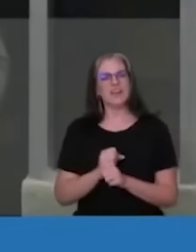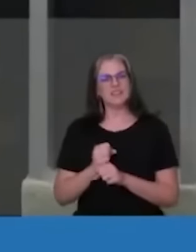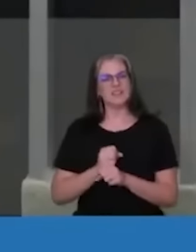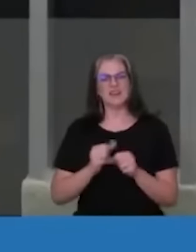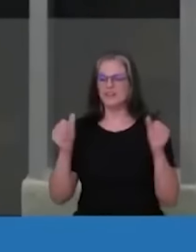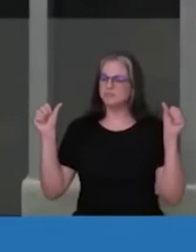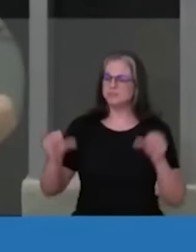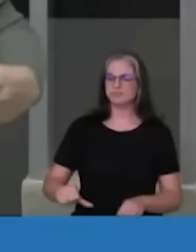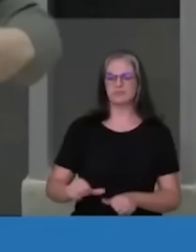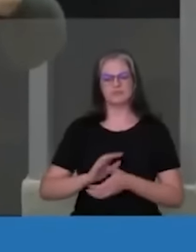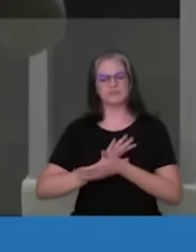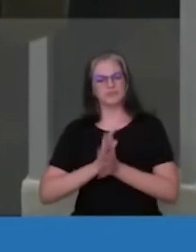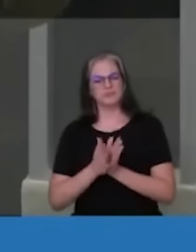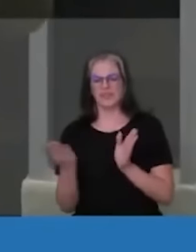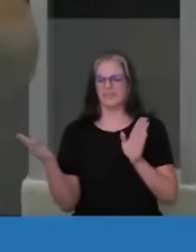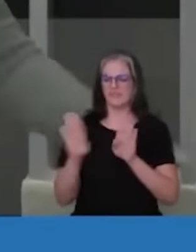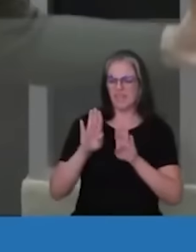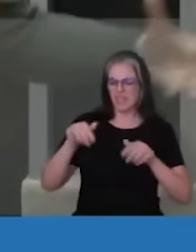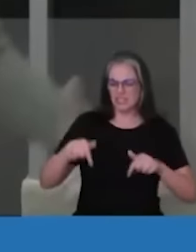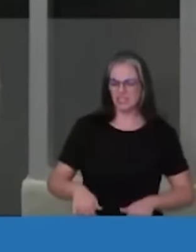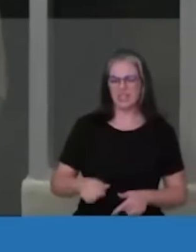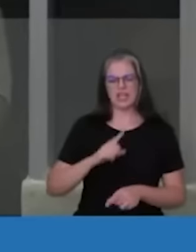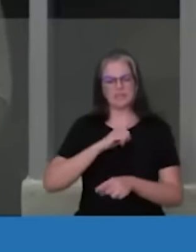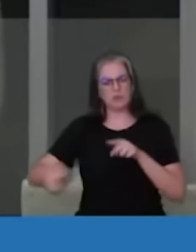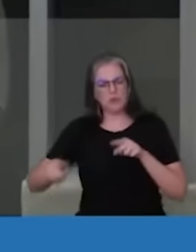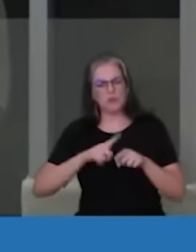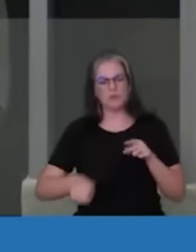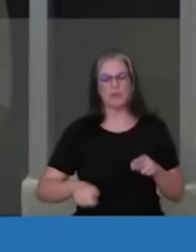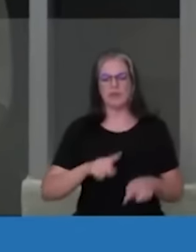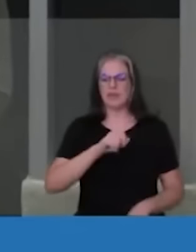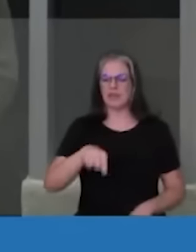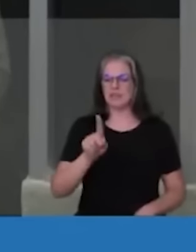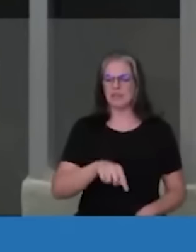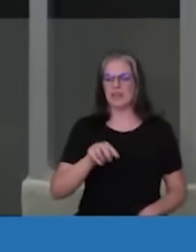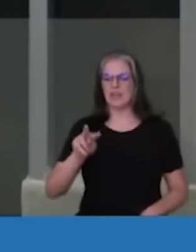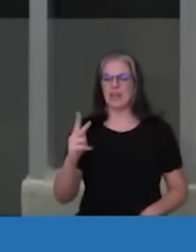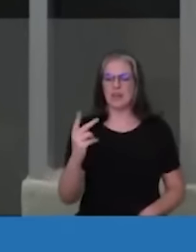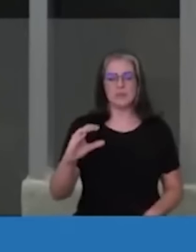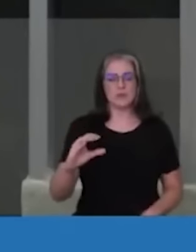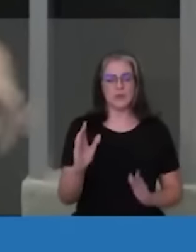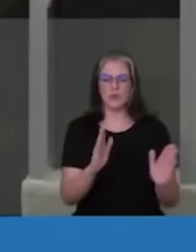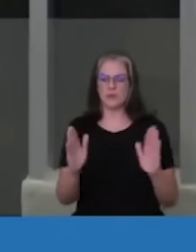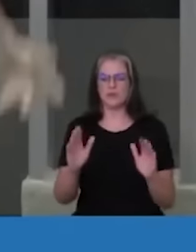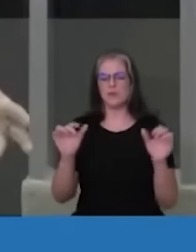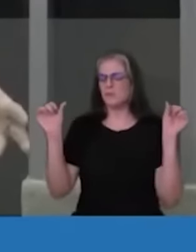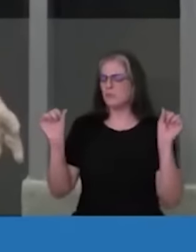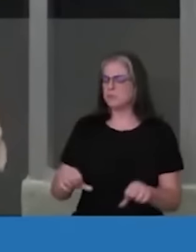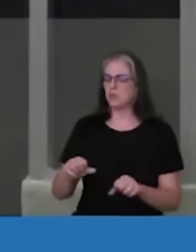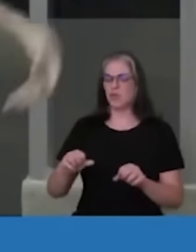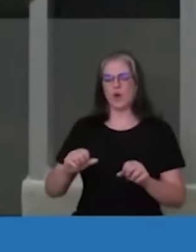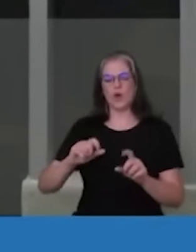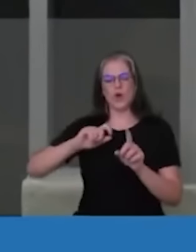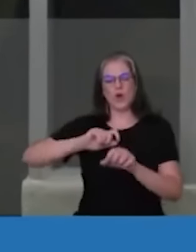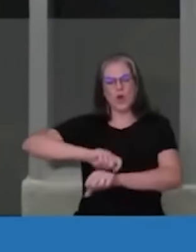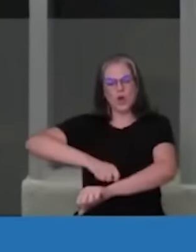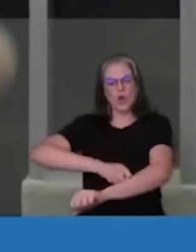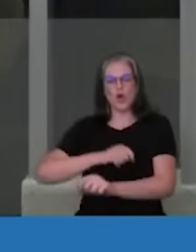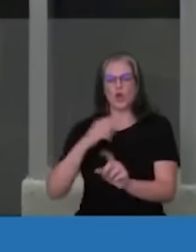censura que permitiu o cancelamento do Abas Corpus e foi o período de maior tortura